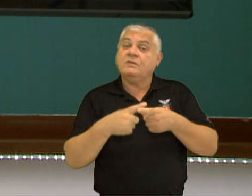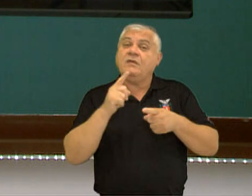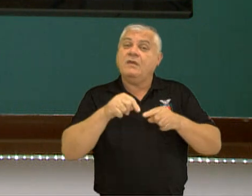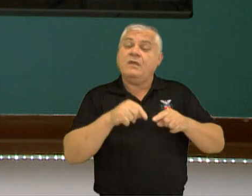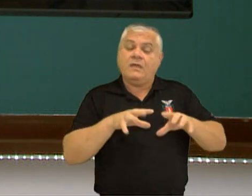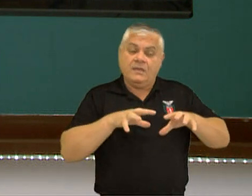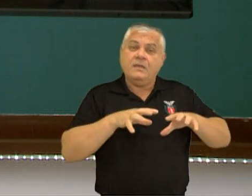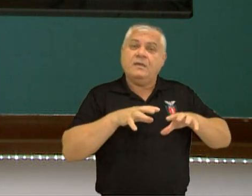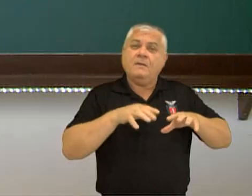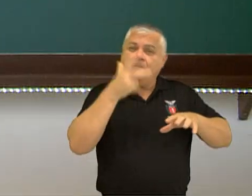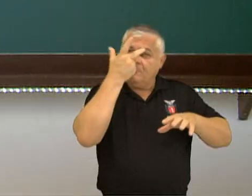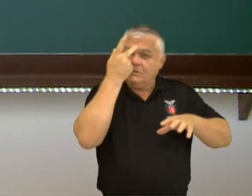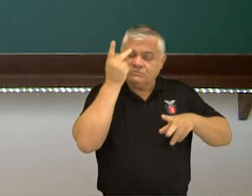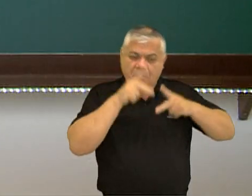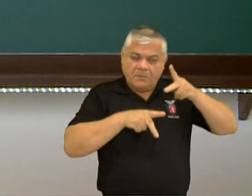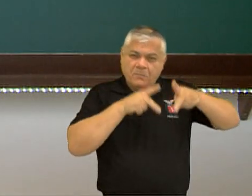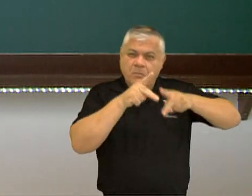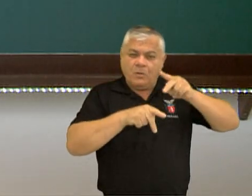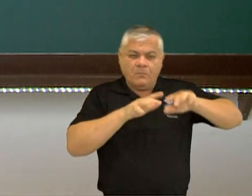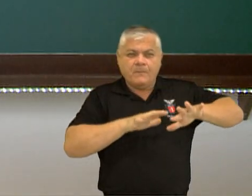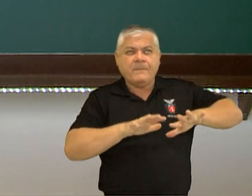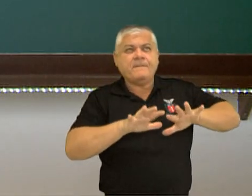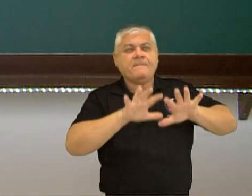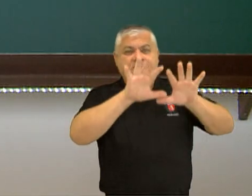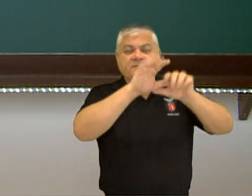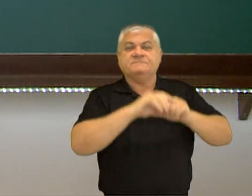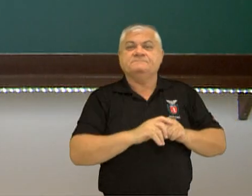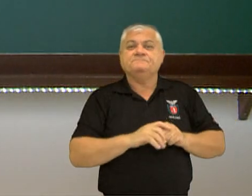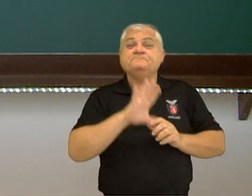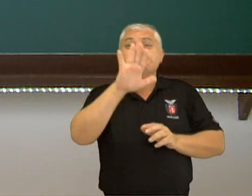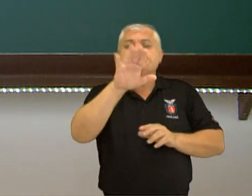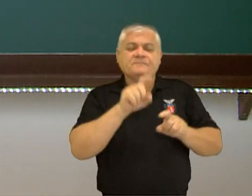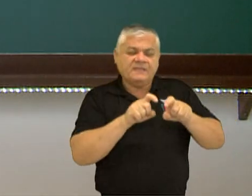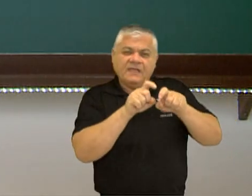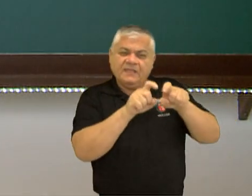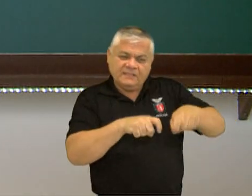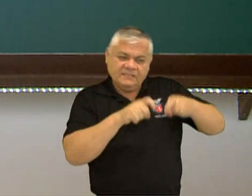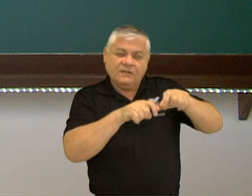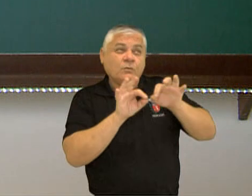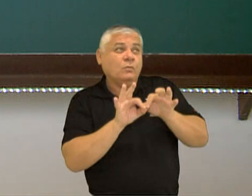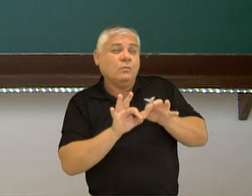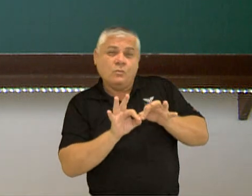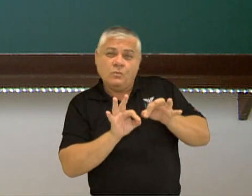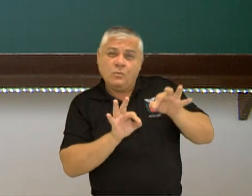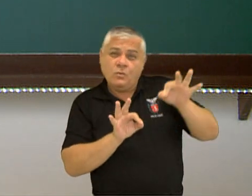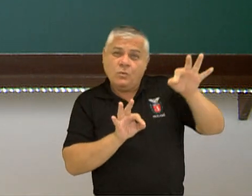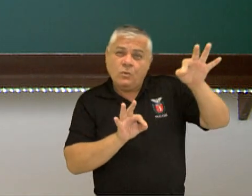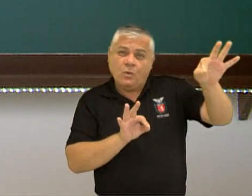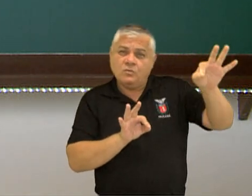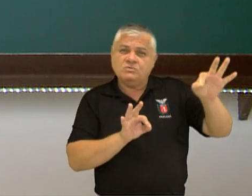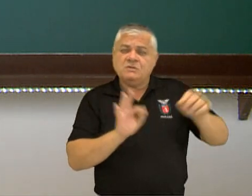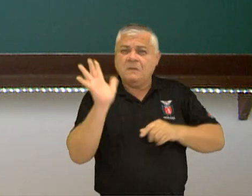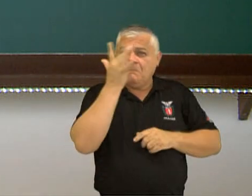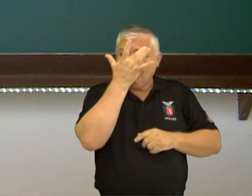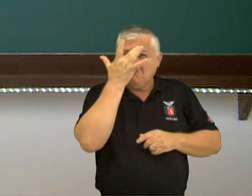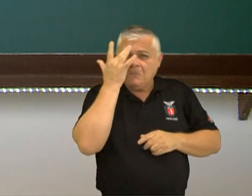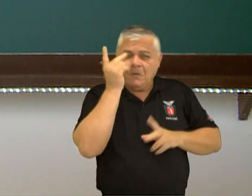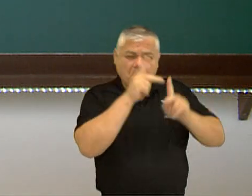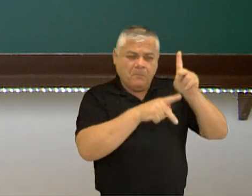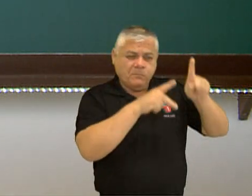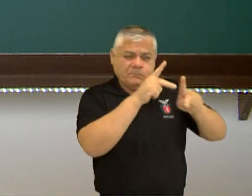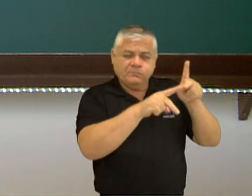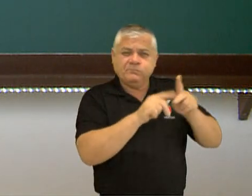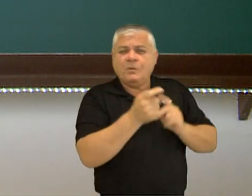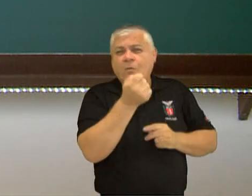colonização. Já as áreas do interior do nosso país, elas não estão tão ocupadas. Se a gente